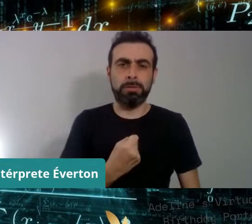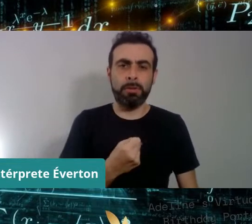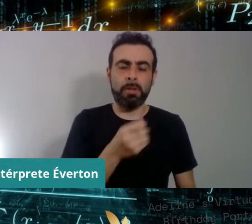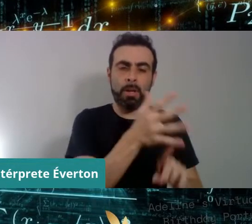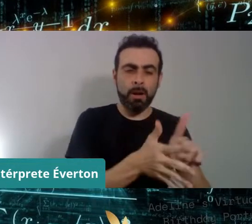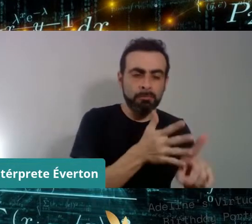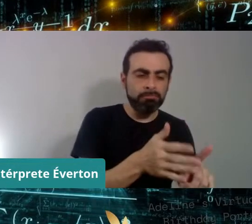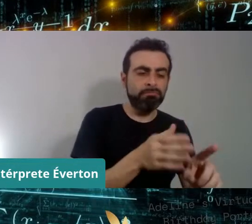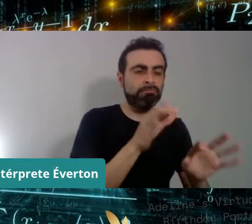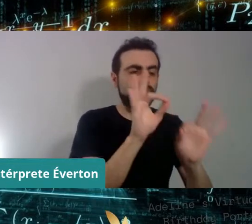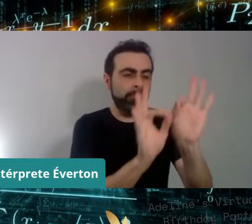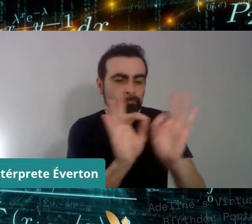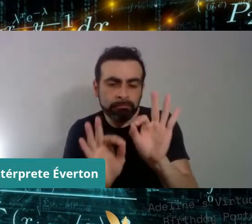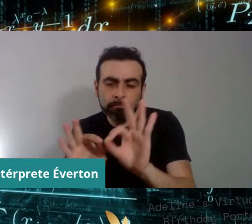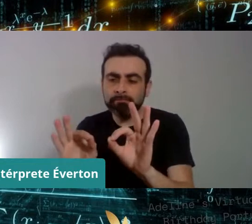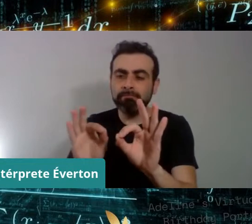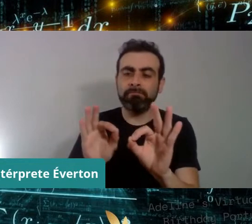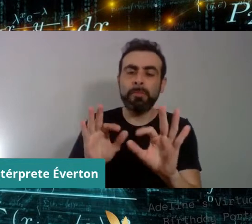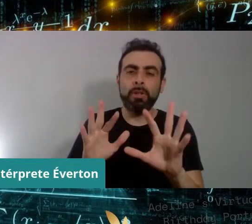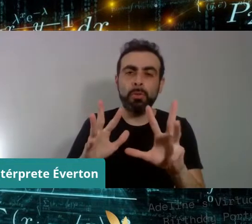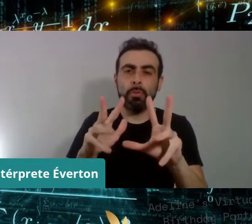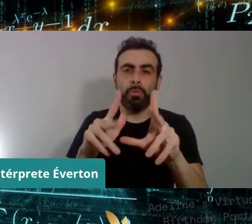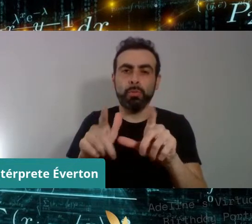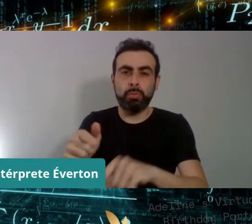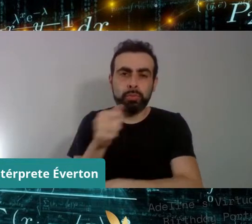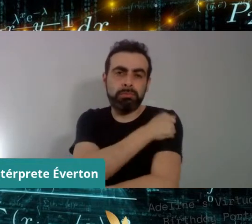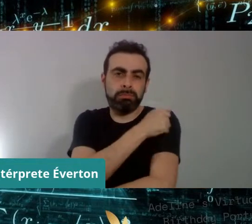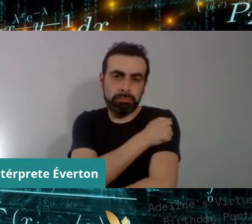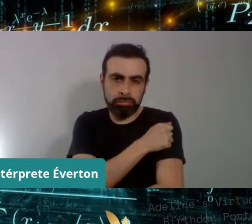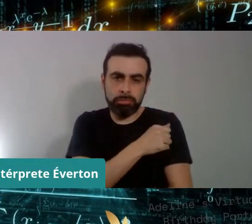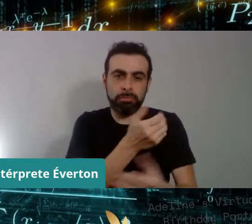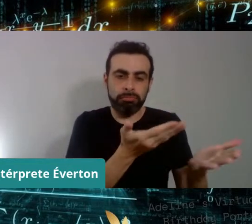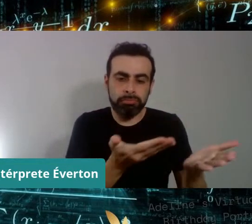participantes, organizadores, né? Os alunos